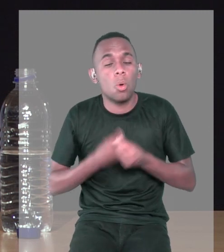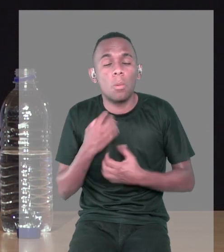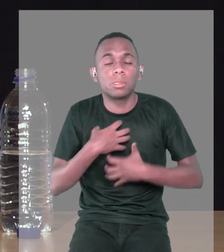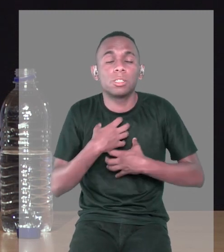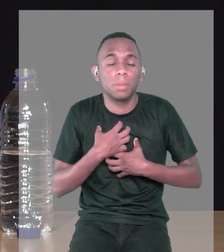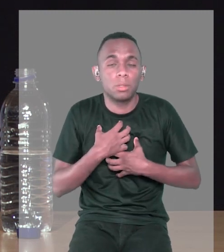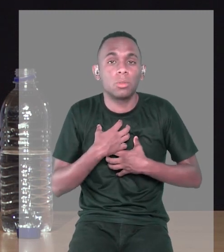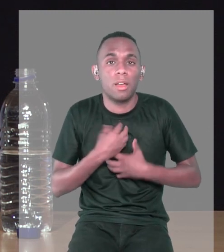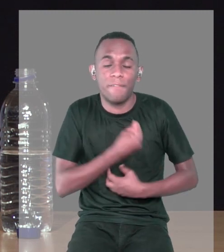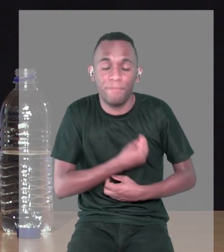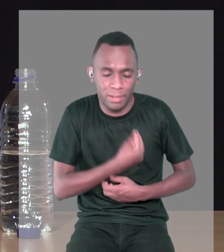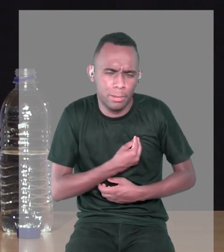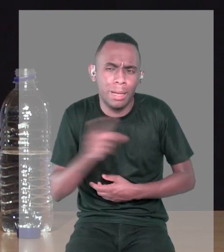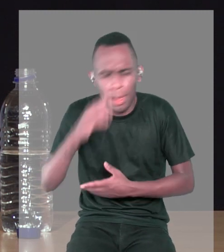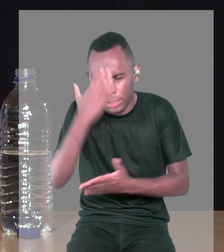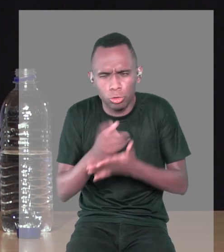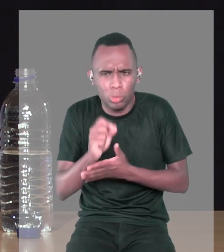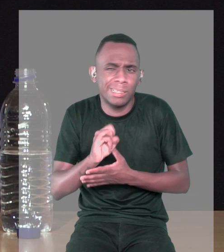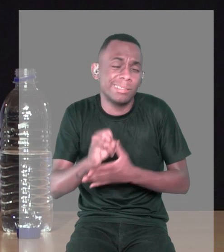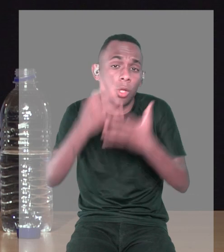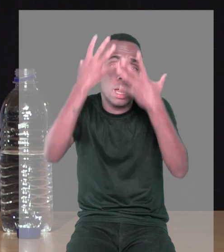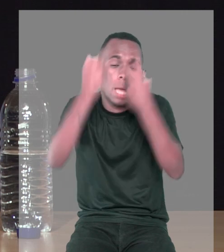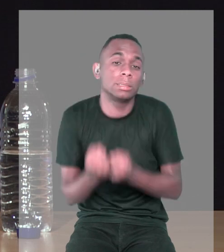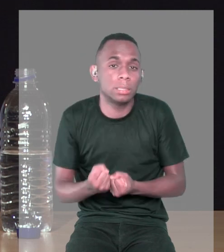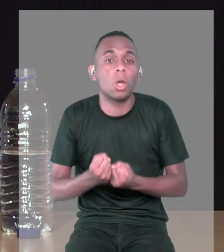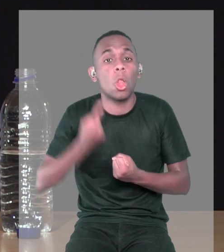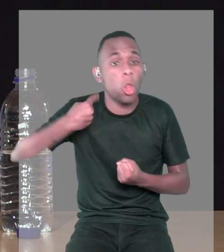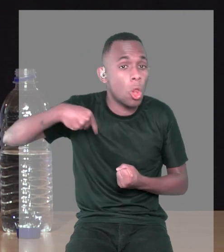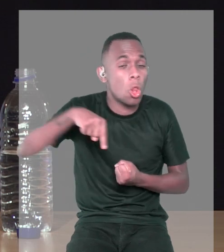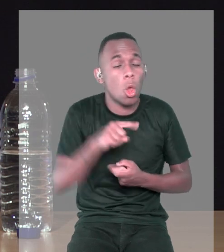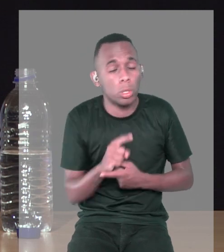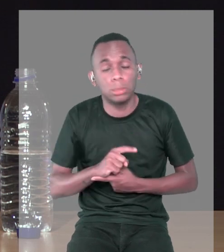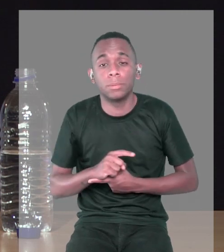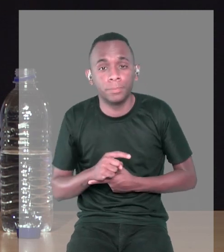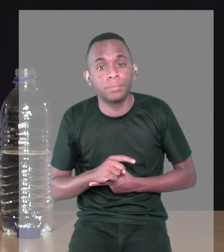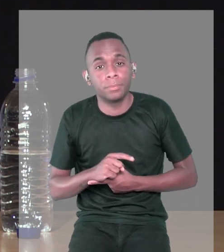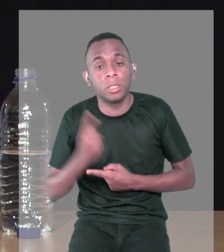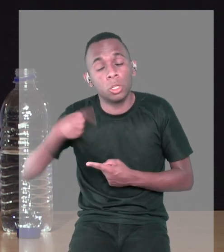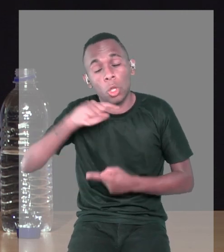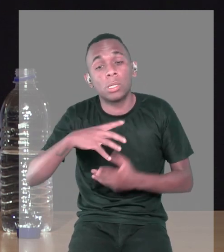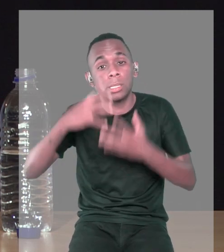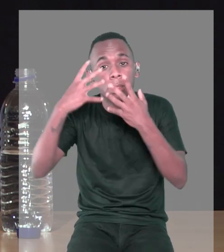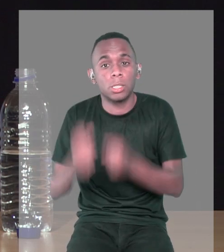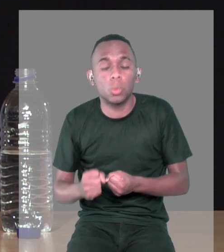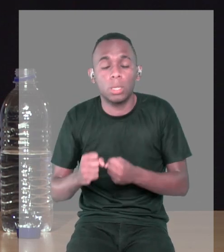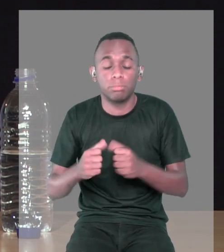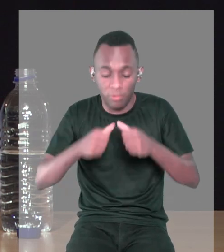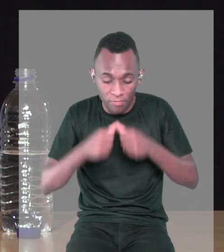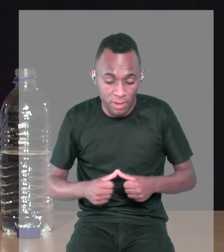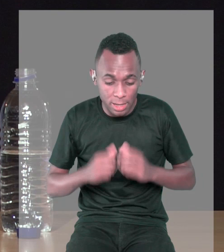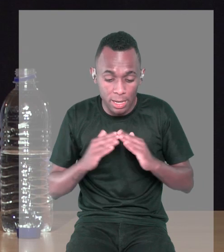domínio da vida nua. Ou seja, sua tese é, nós teríamos aceitado Que nós é esse, eu não sei bem, mas nós